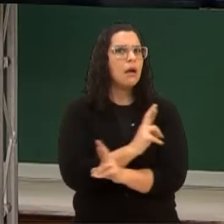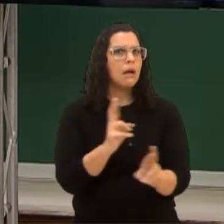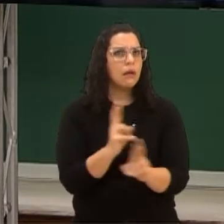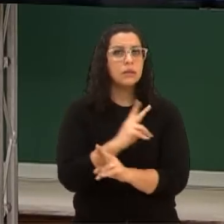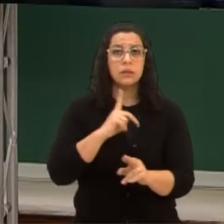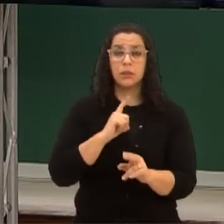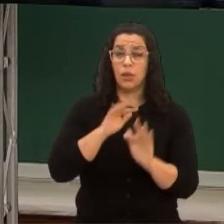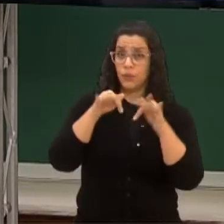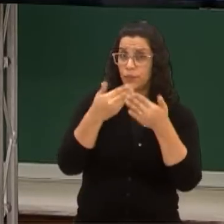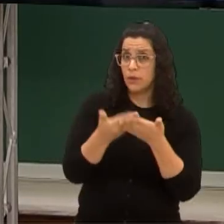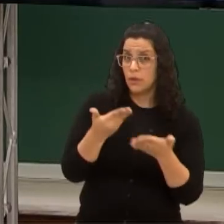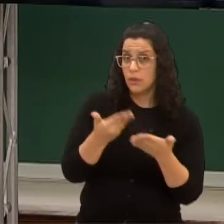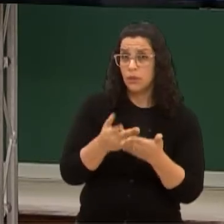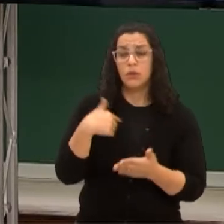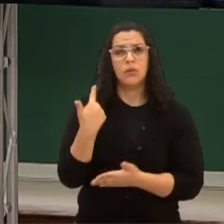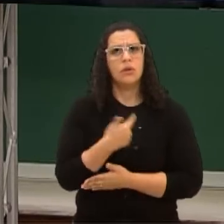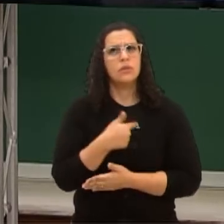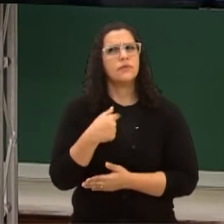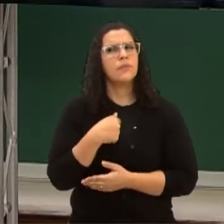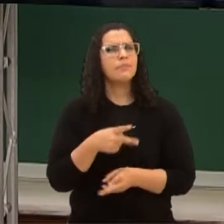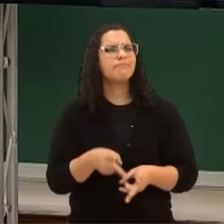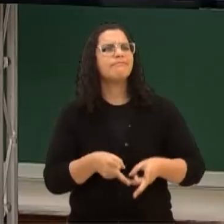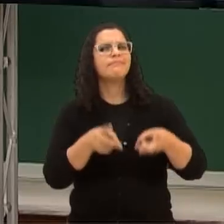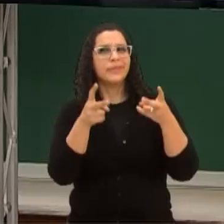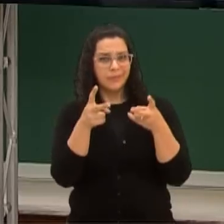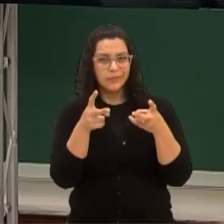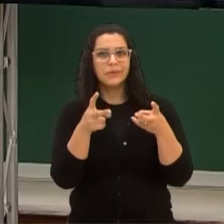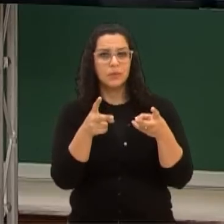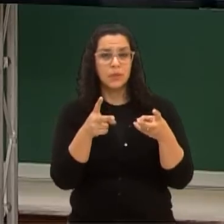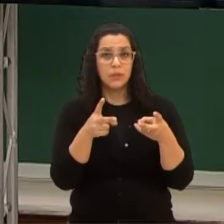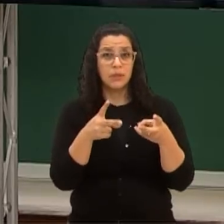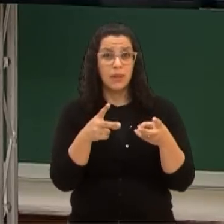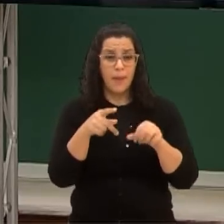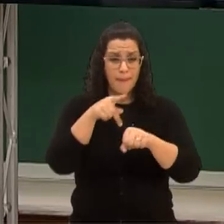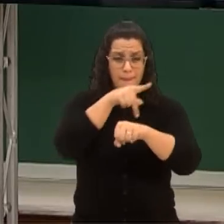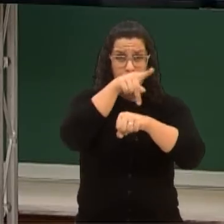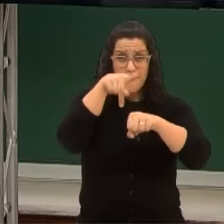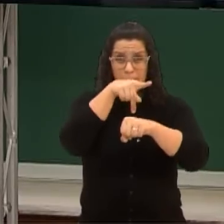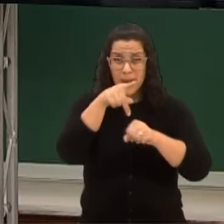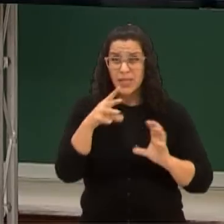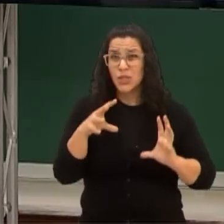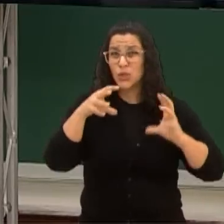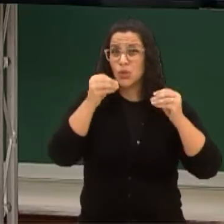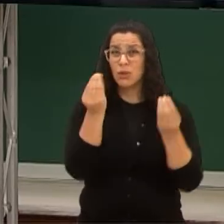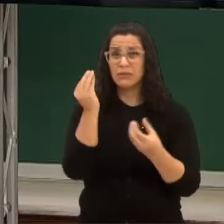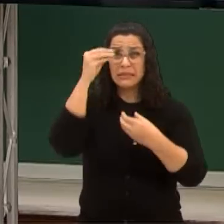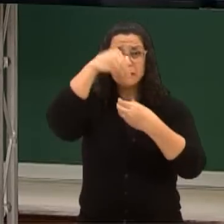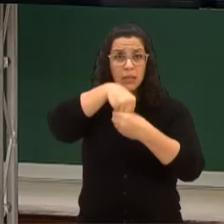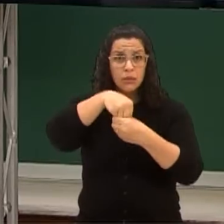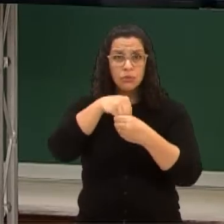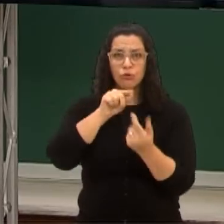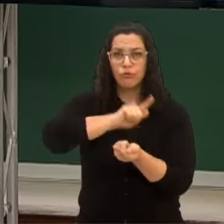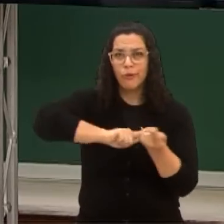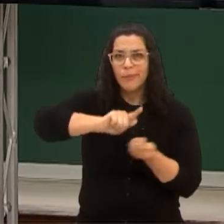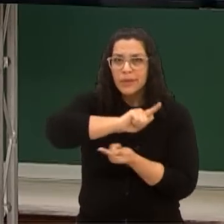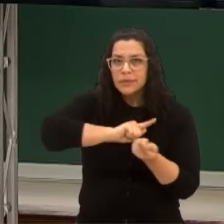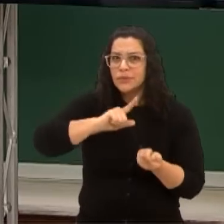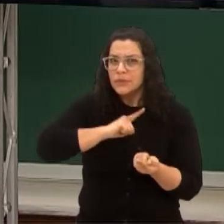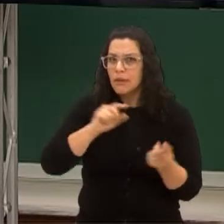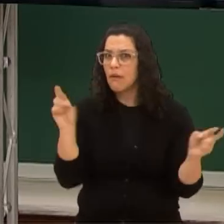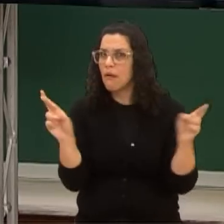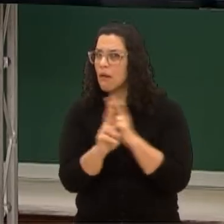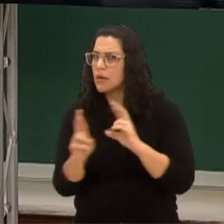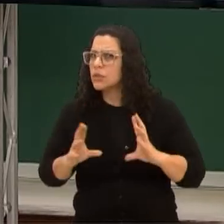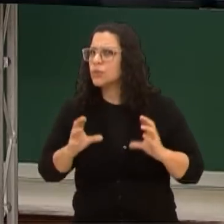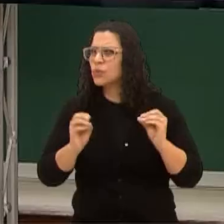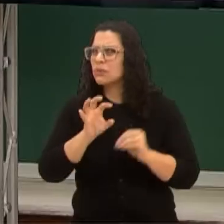vamos, ao final dessa aula, notar que nem todos os países estão incluídos nesse processo e que a relação